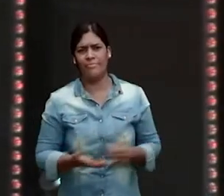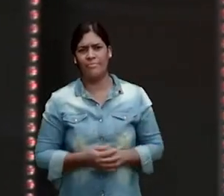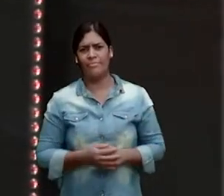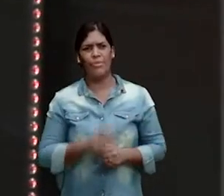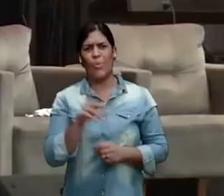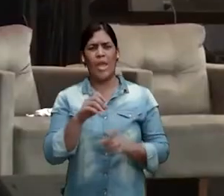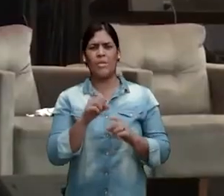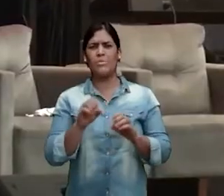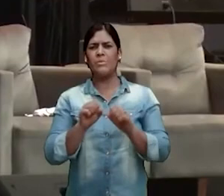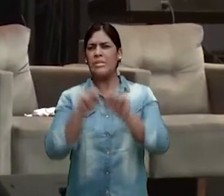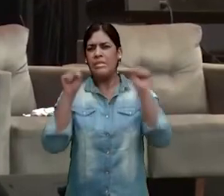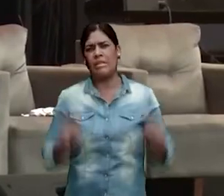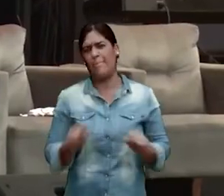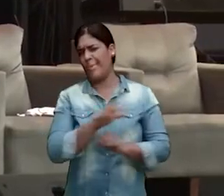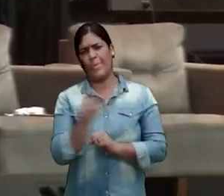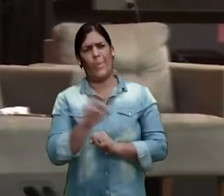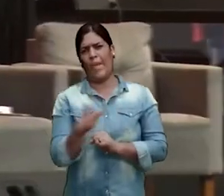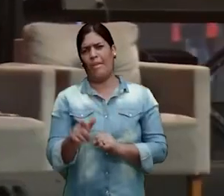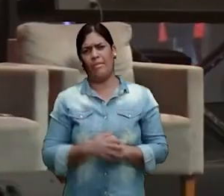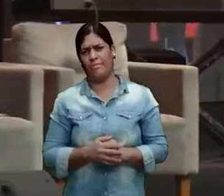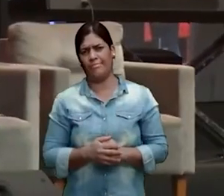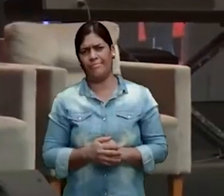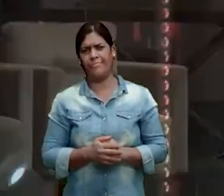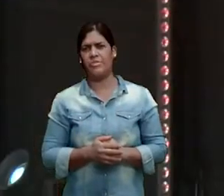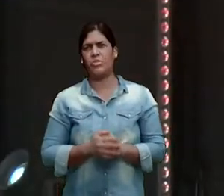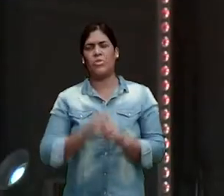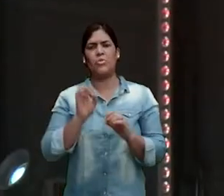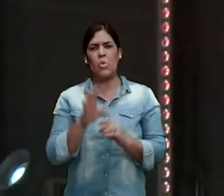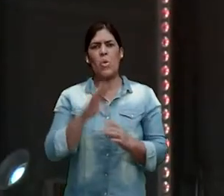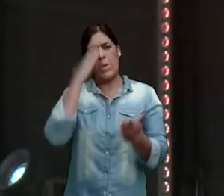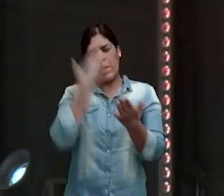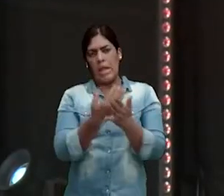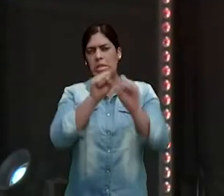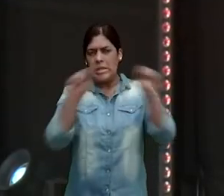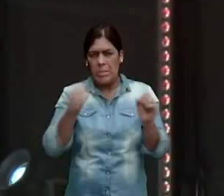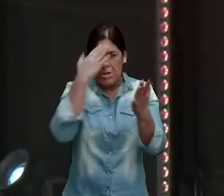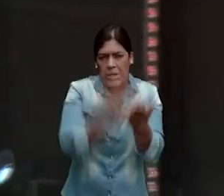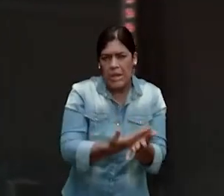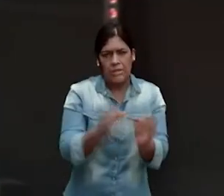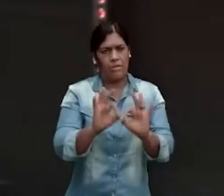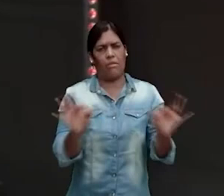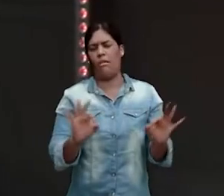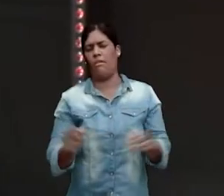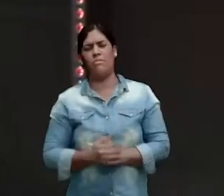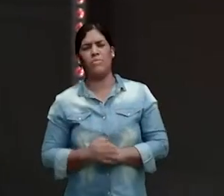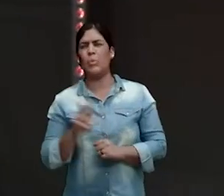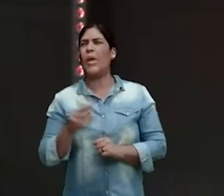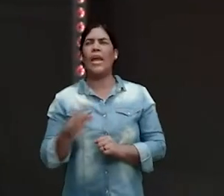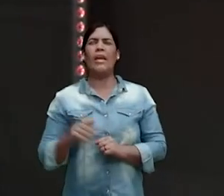ideológico o cristianismo não sistema de crenças e o cristianismo não é um sistema